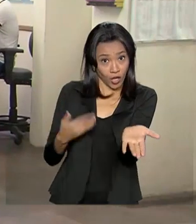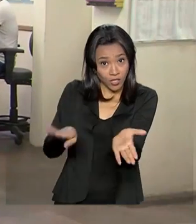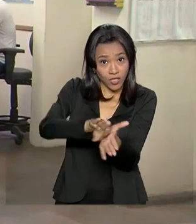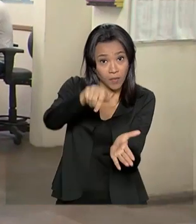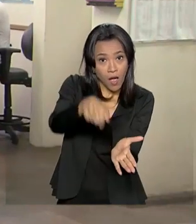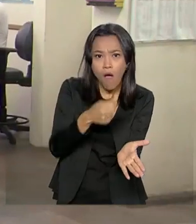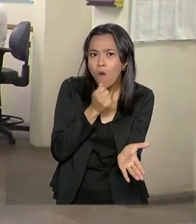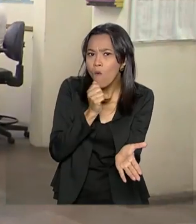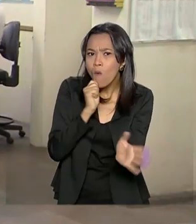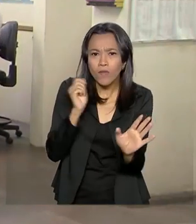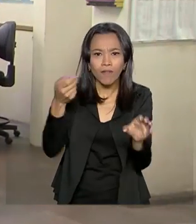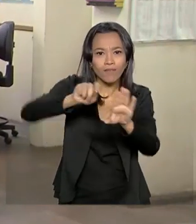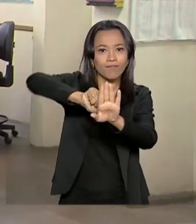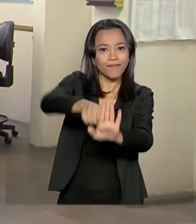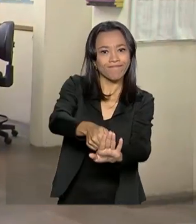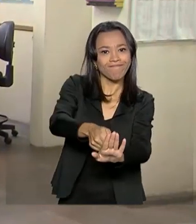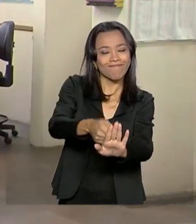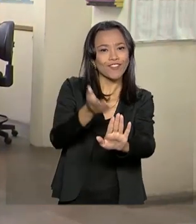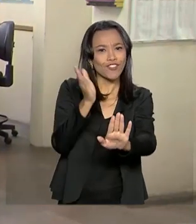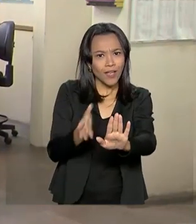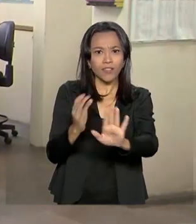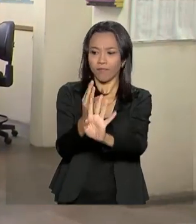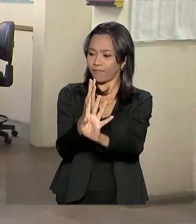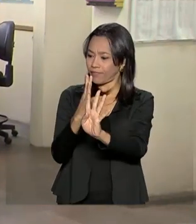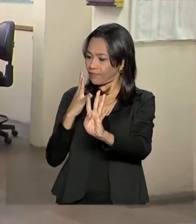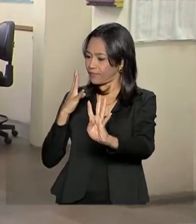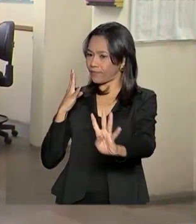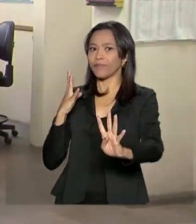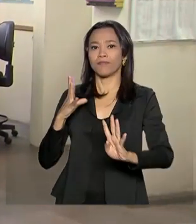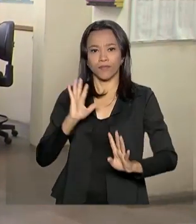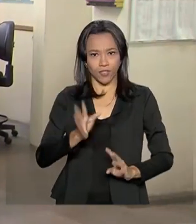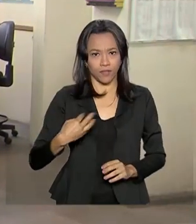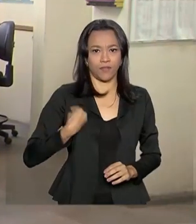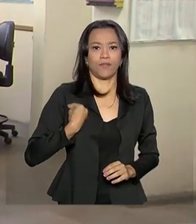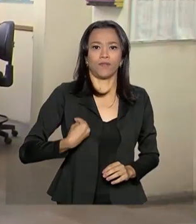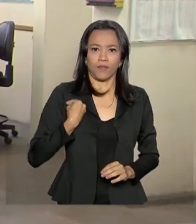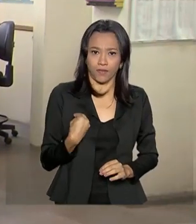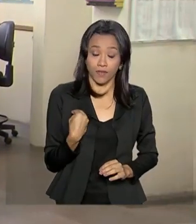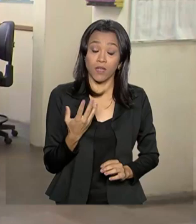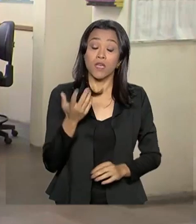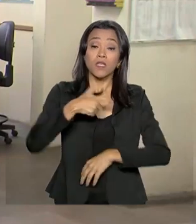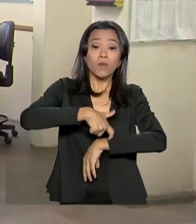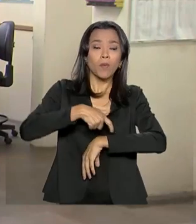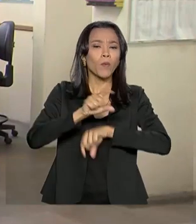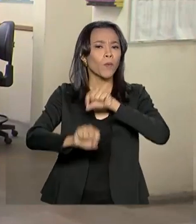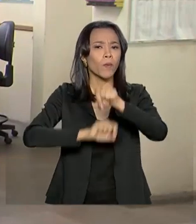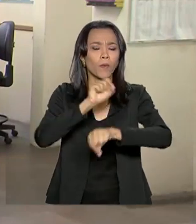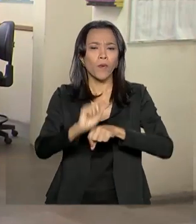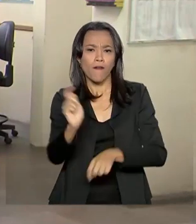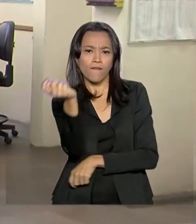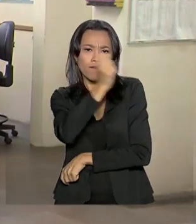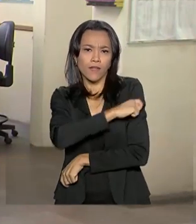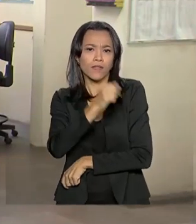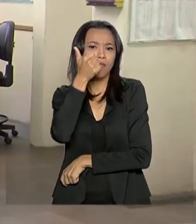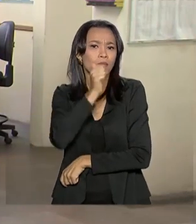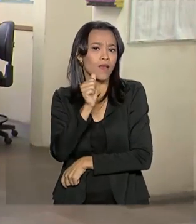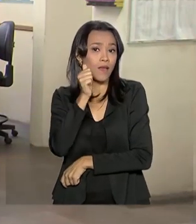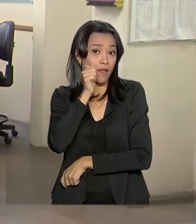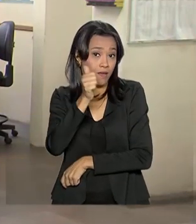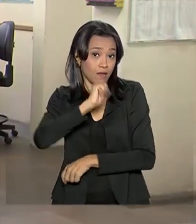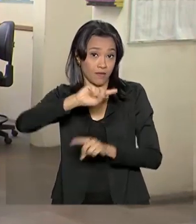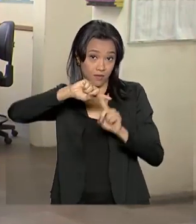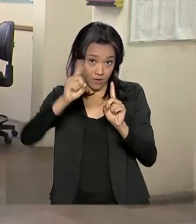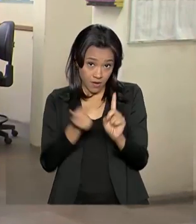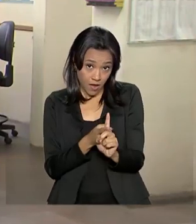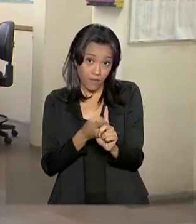saúde ainda não tinha aberto, mas já tinha fila. Nesse primeiro momento, vão ser vacinadas as mulheres grávidas, as mulheres